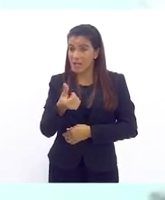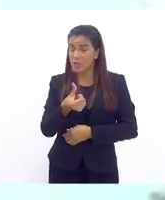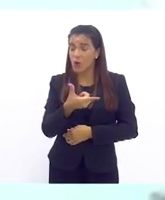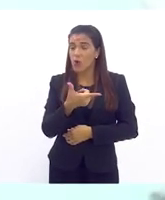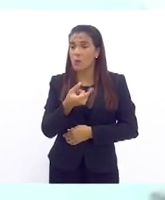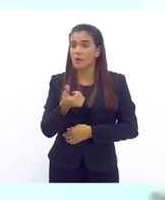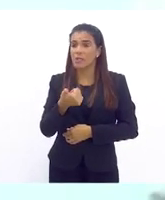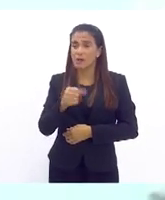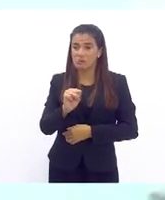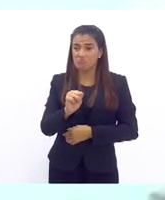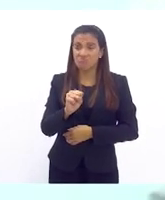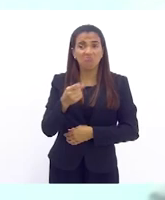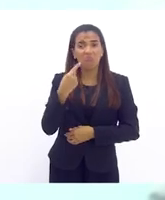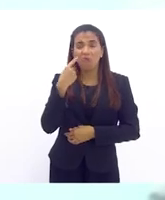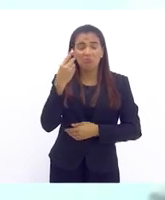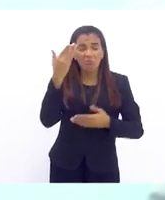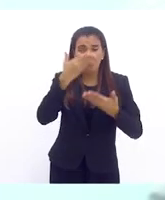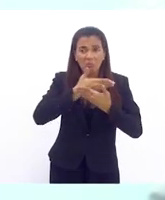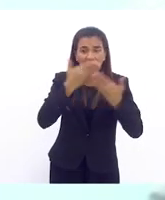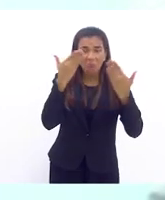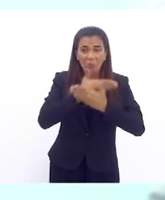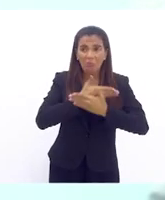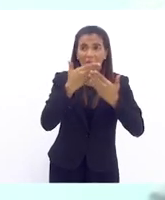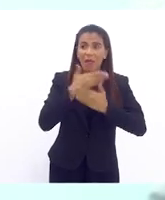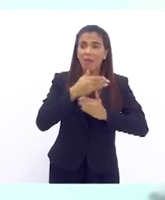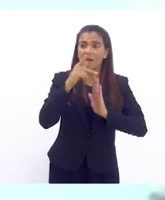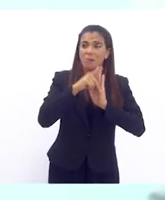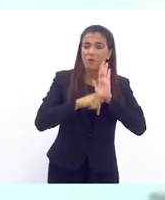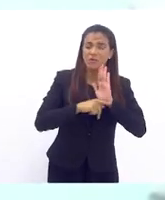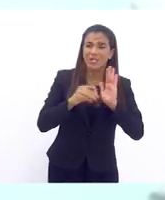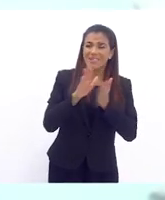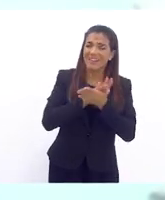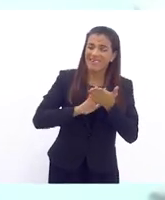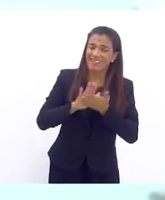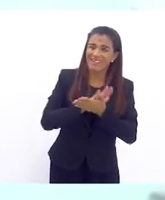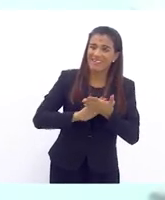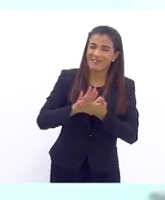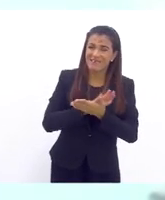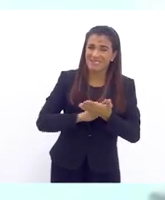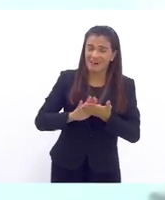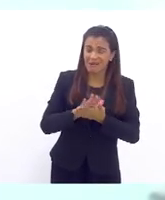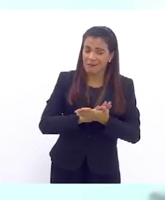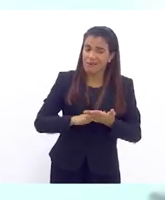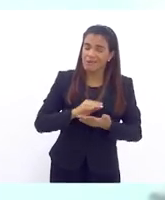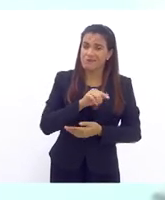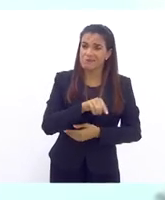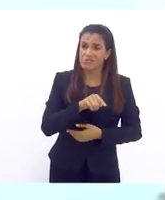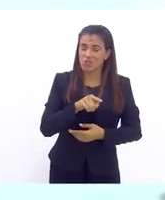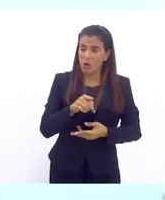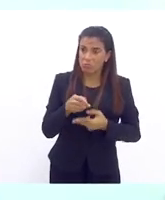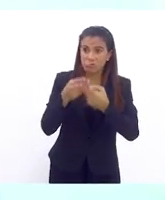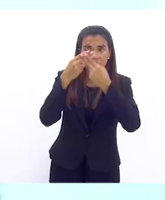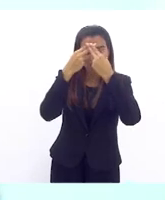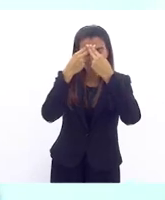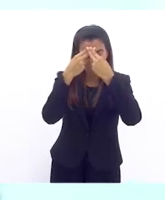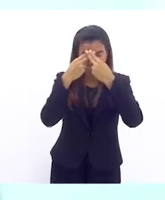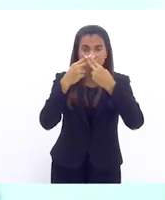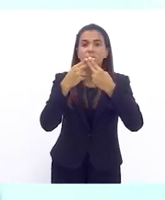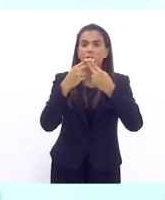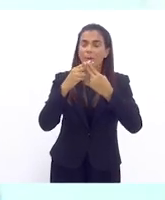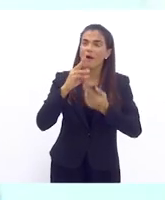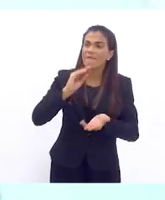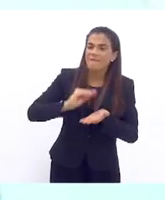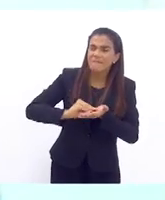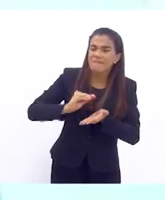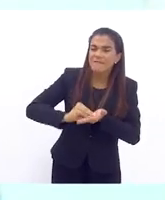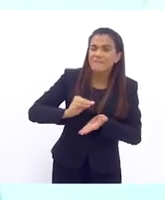nenhuma marca nenhum projeto absolutamente nada acontecer isso de fato causou um não só um trauma mas uma